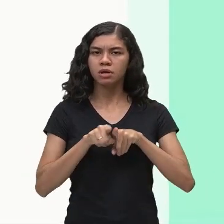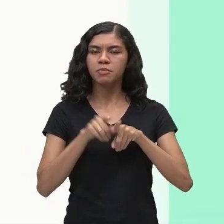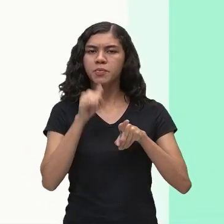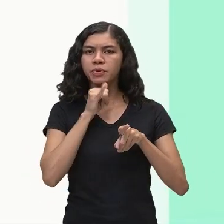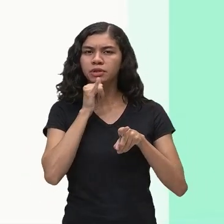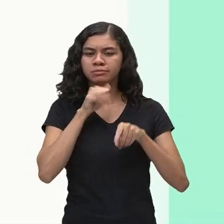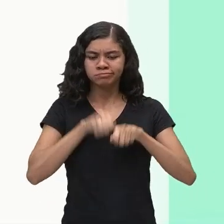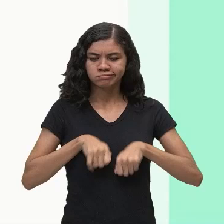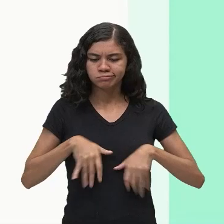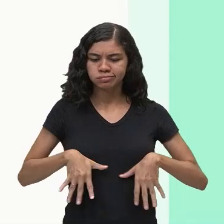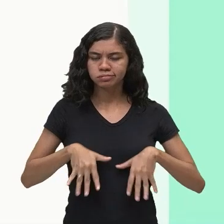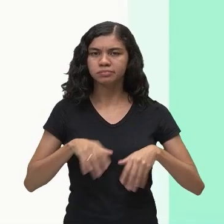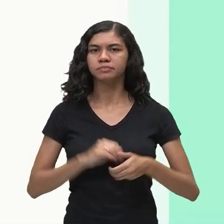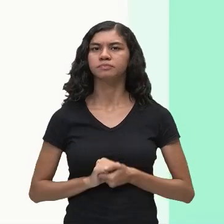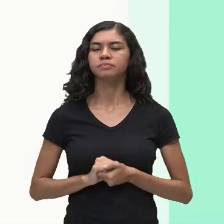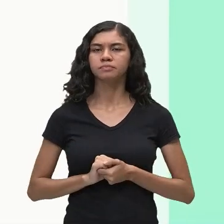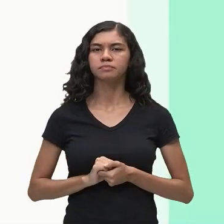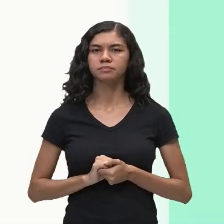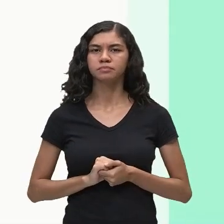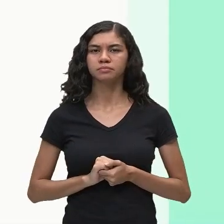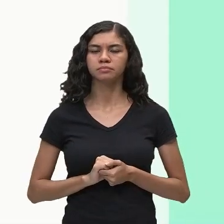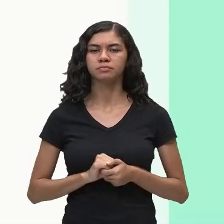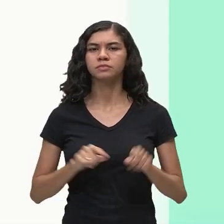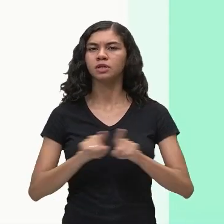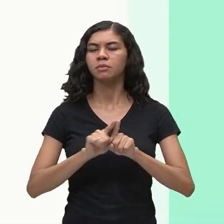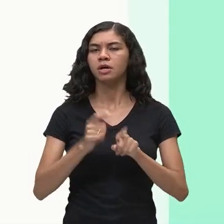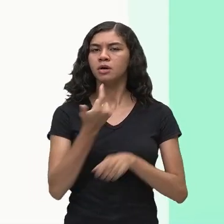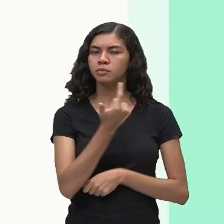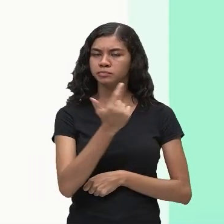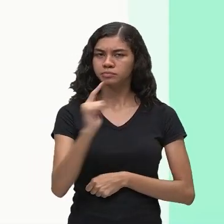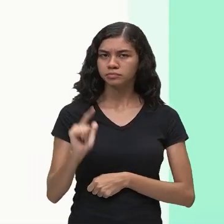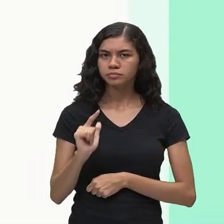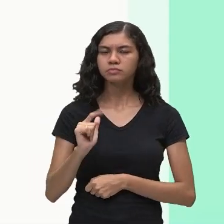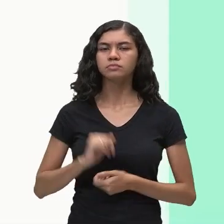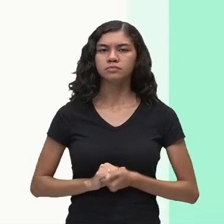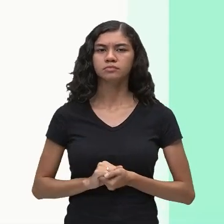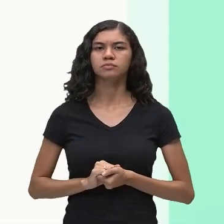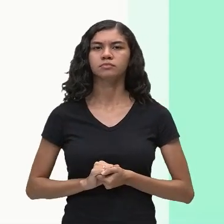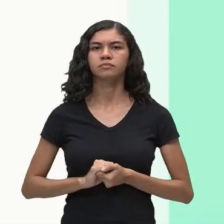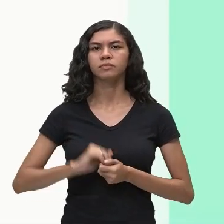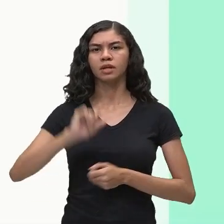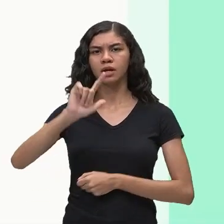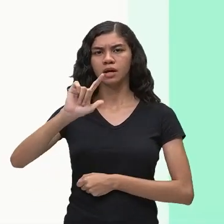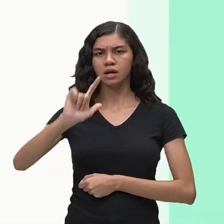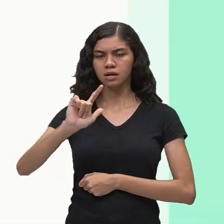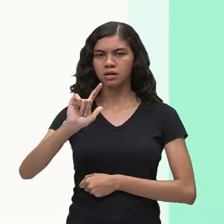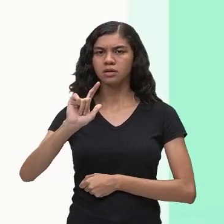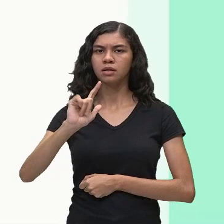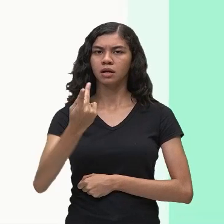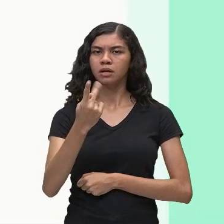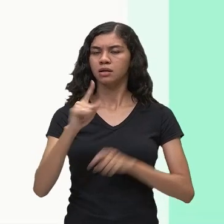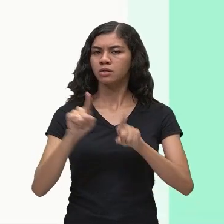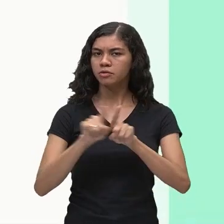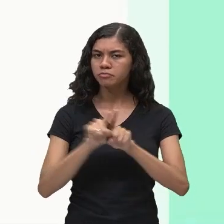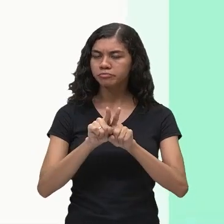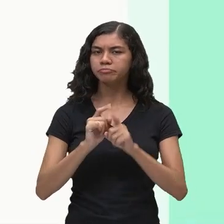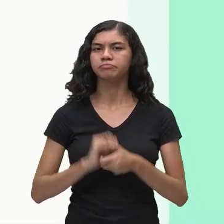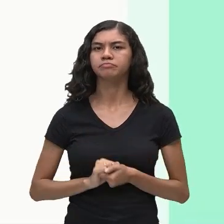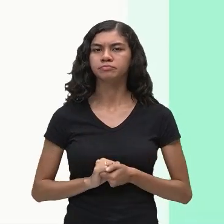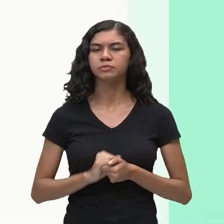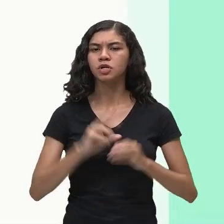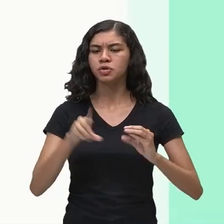estrógeno. Temos ainda o hormônio luteinizante, que também é conhecido por LH. Em conjunto com o hormônio